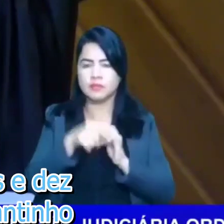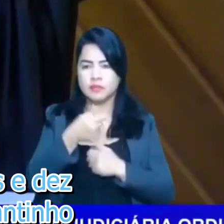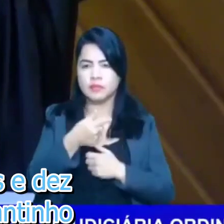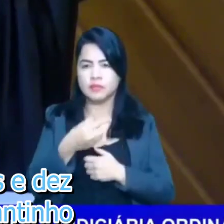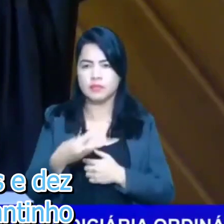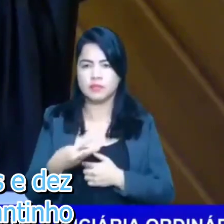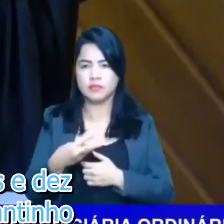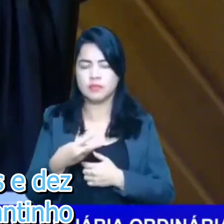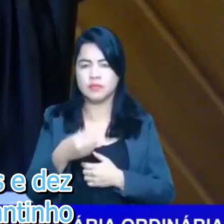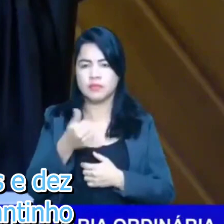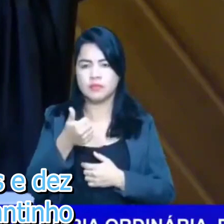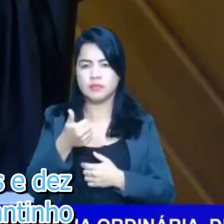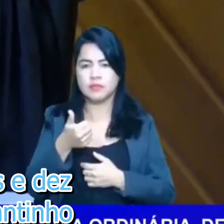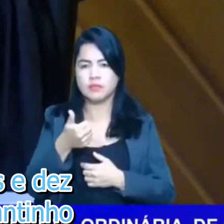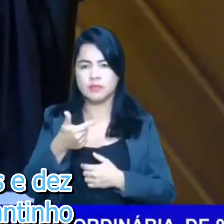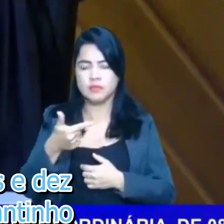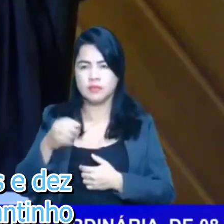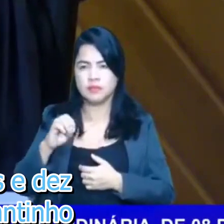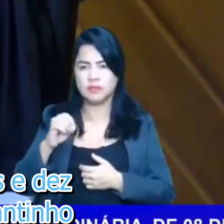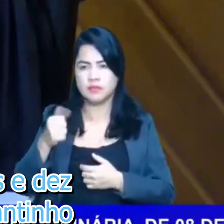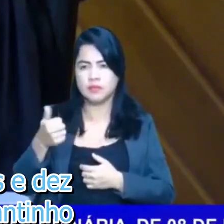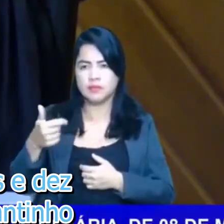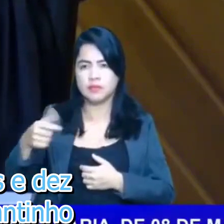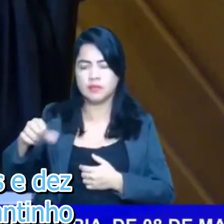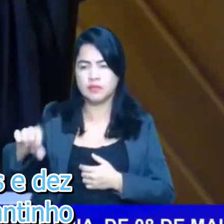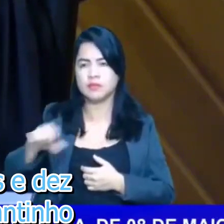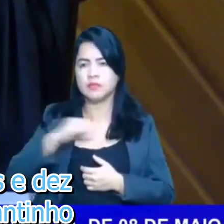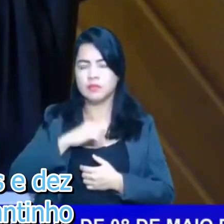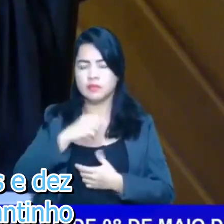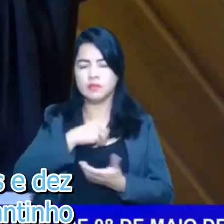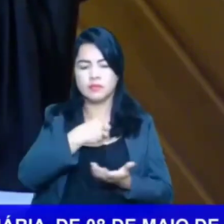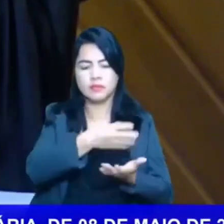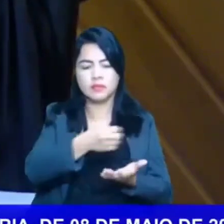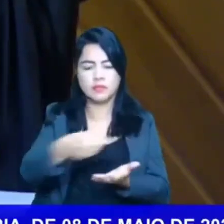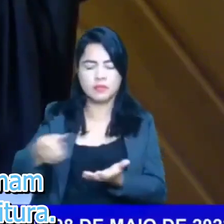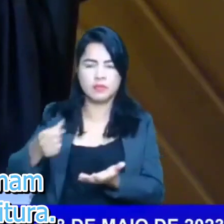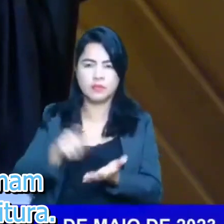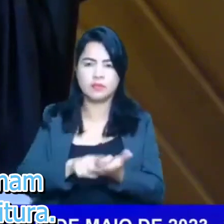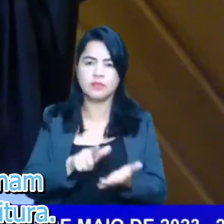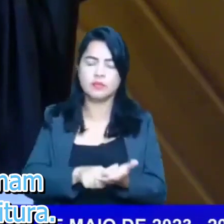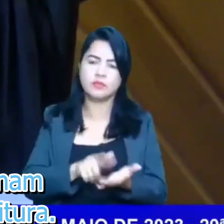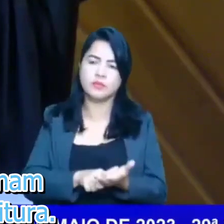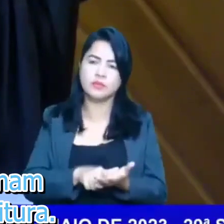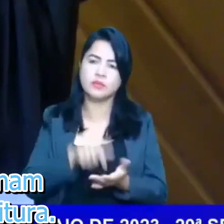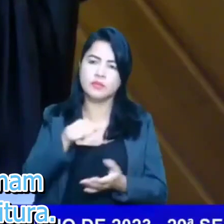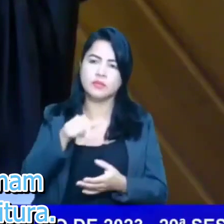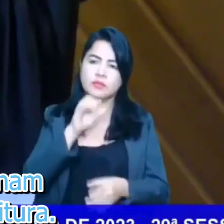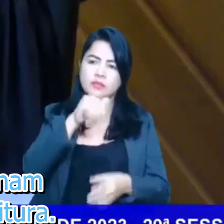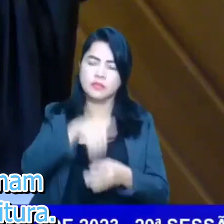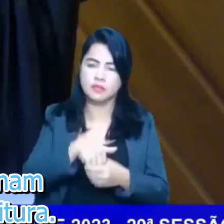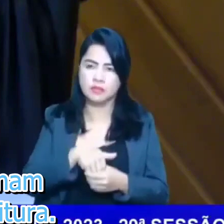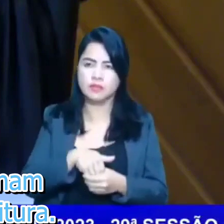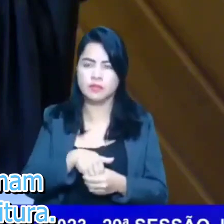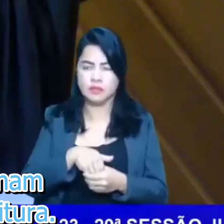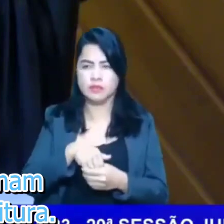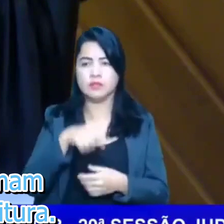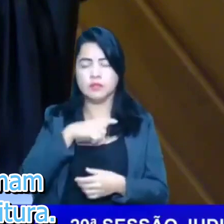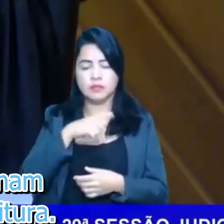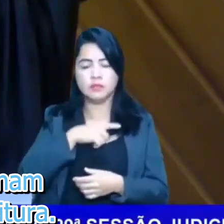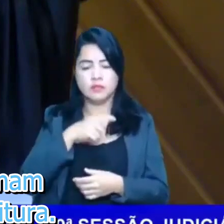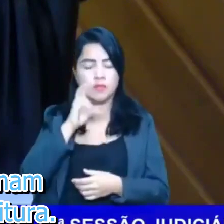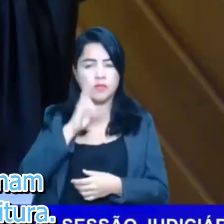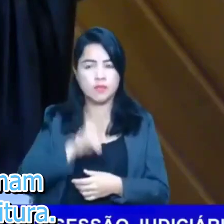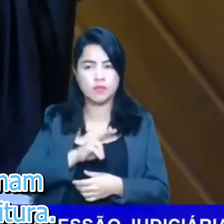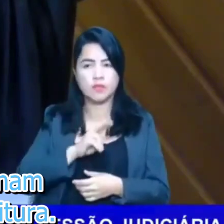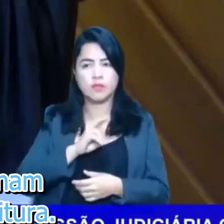23.610, de 2019, que é o derramamento de santinho. Nessas eleições, conforme as emendas que colacionam no